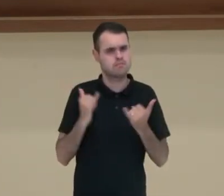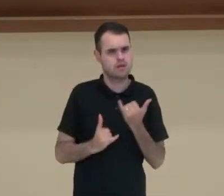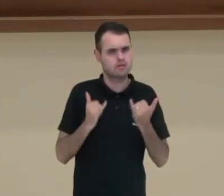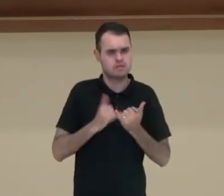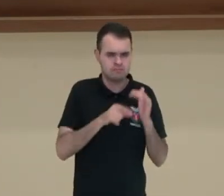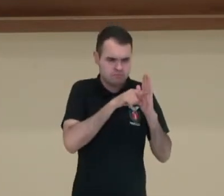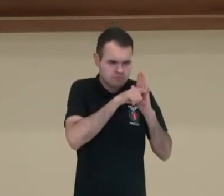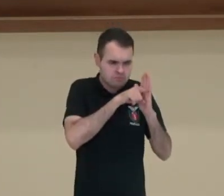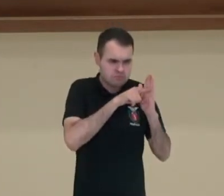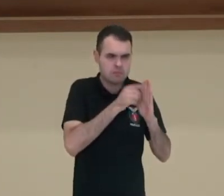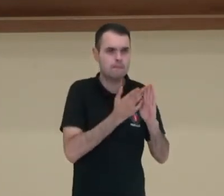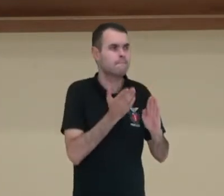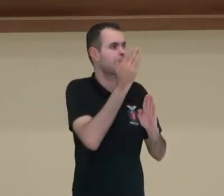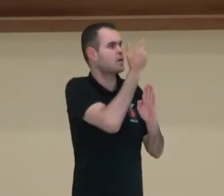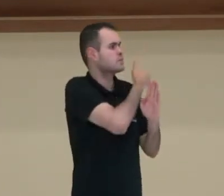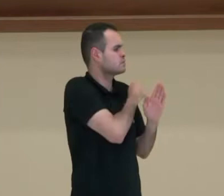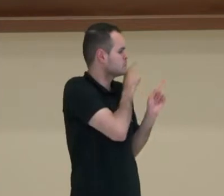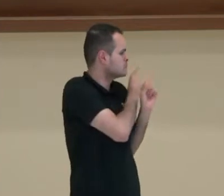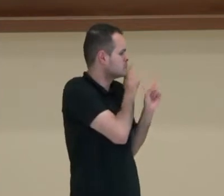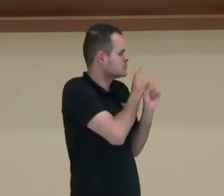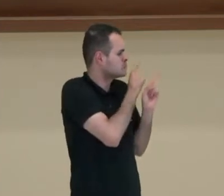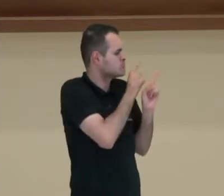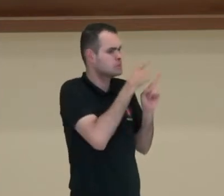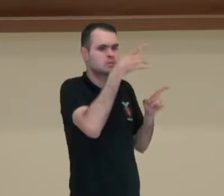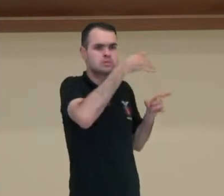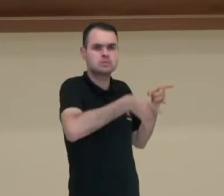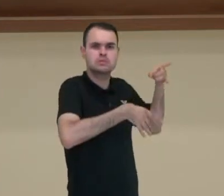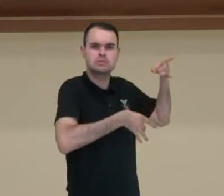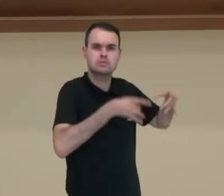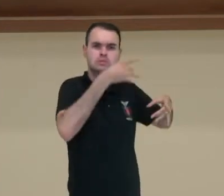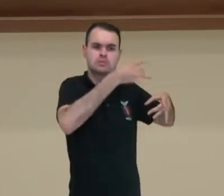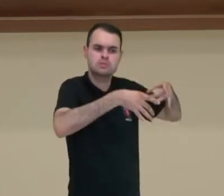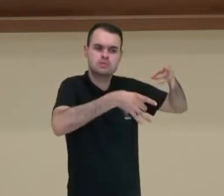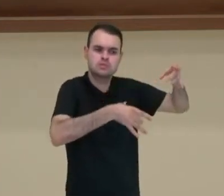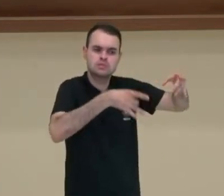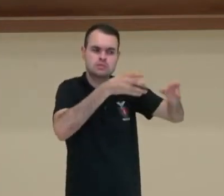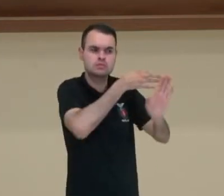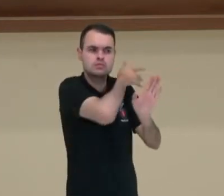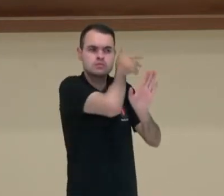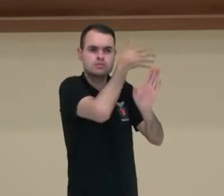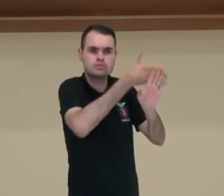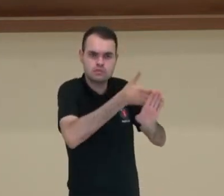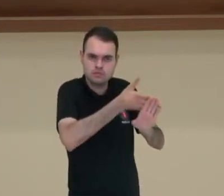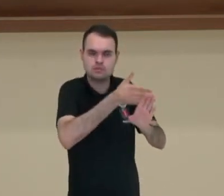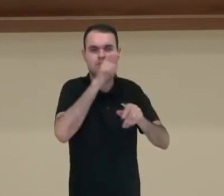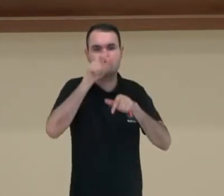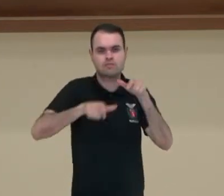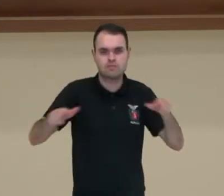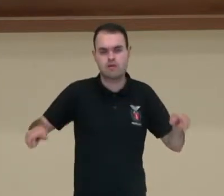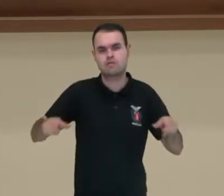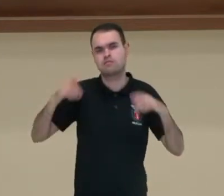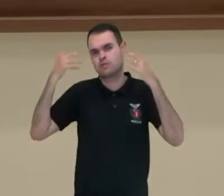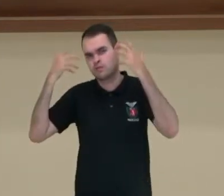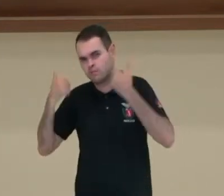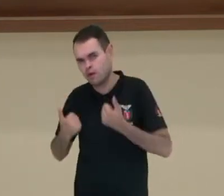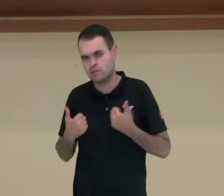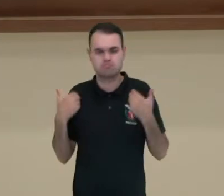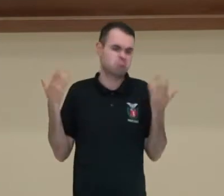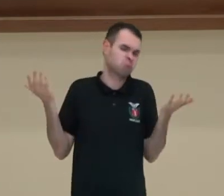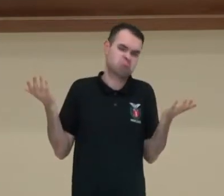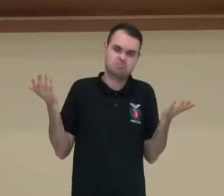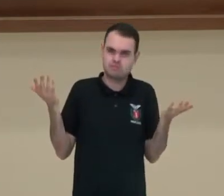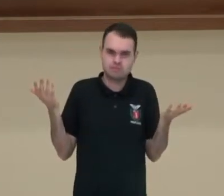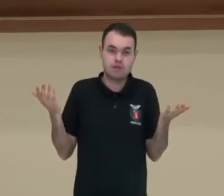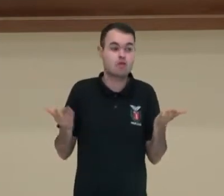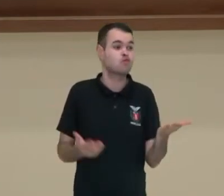passado, tentando encontrar as pistas deixadas pelos seres humanos, por animais, enfim, pelo passado,